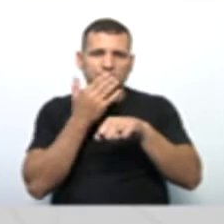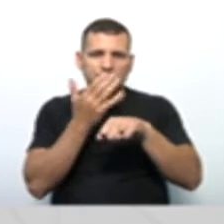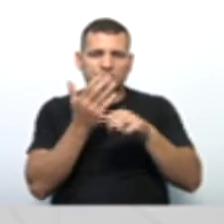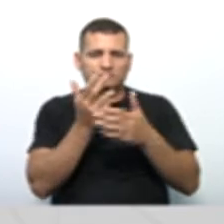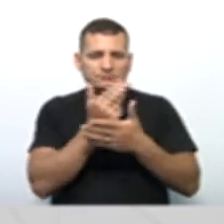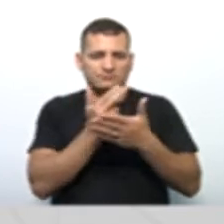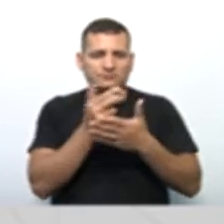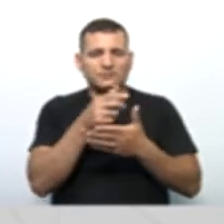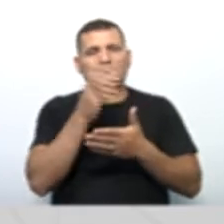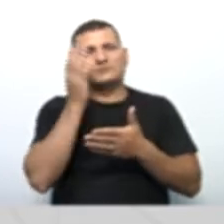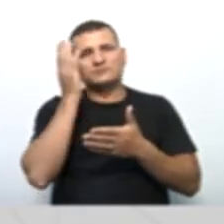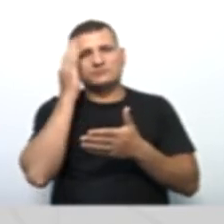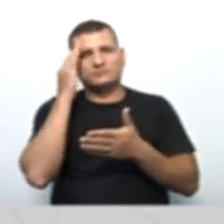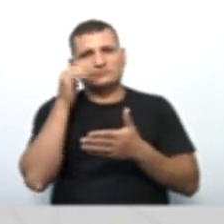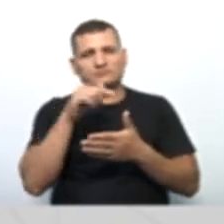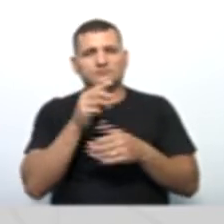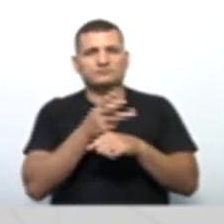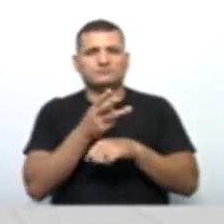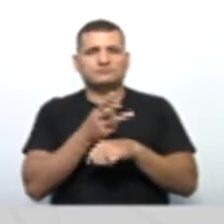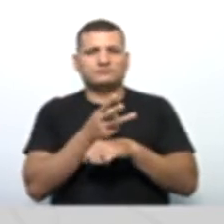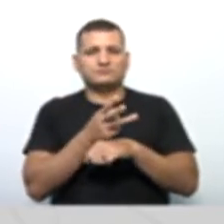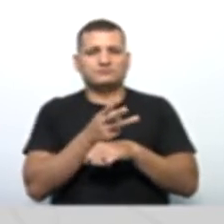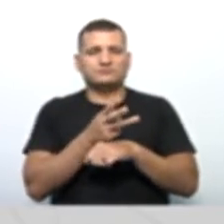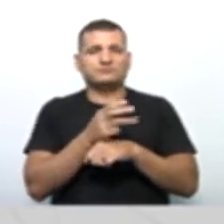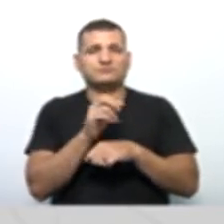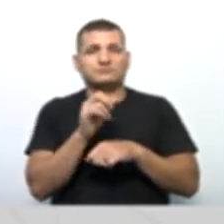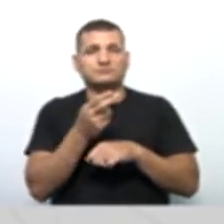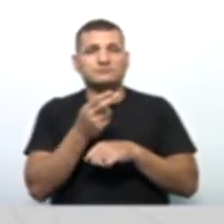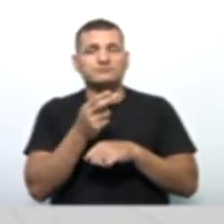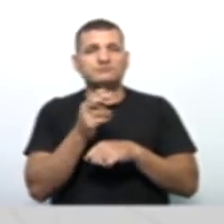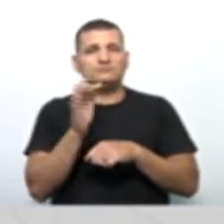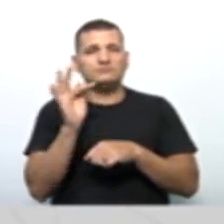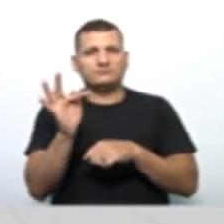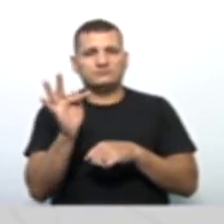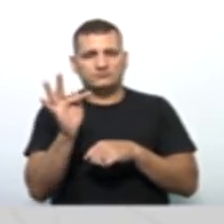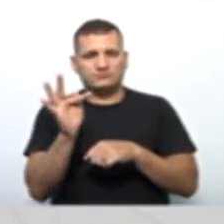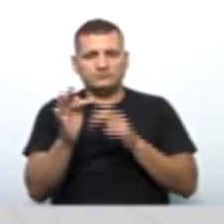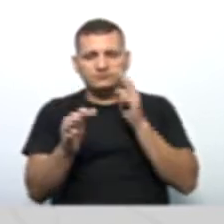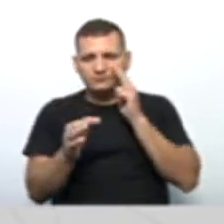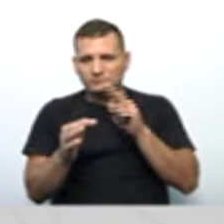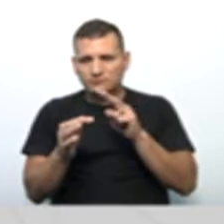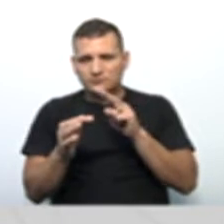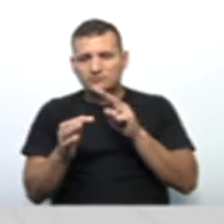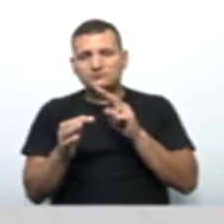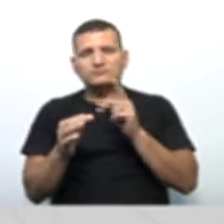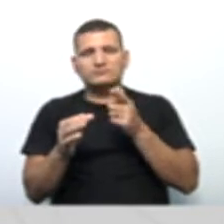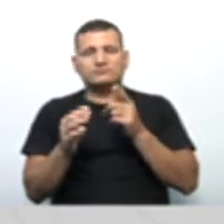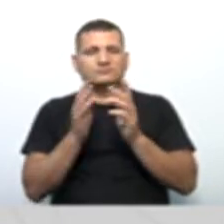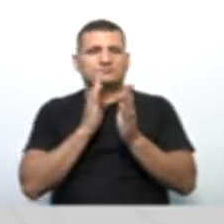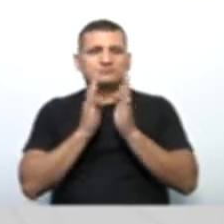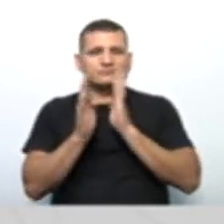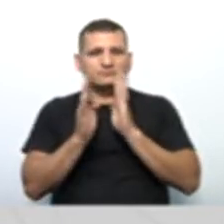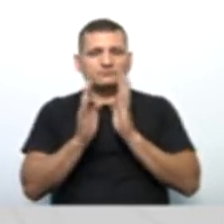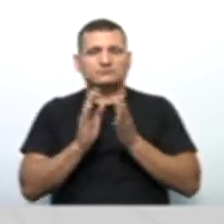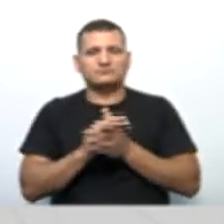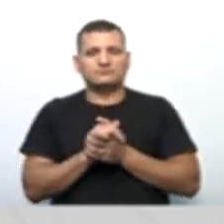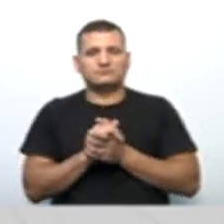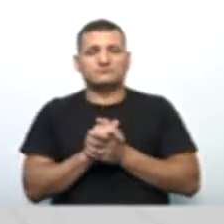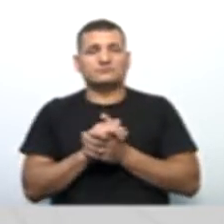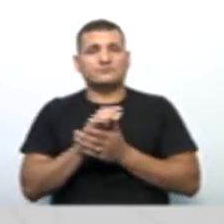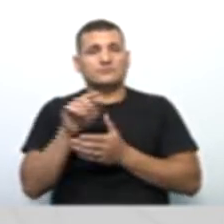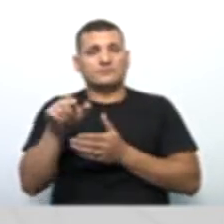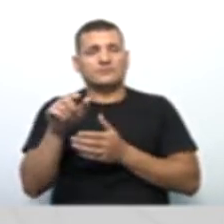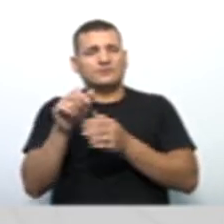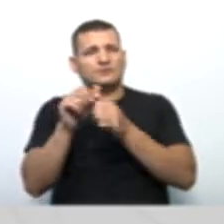identifica que ele é pro zap você olhou pra que ele é fininho a branco e azul seja identifica que é do facebook essas imagens